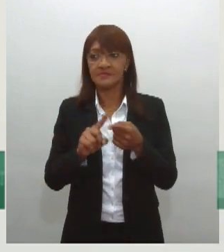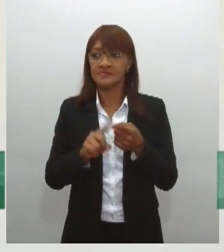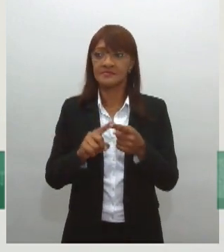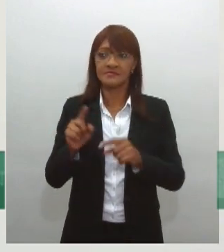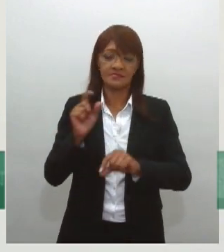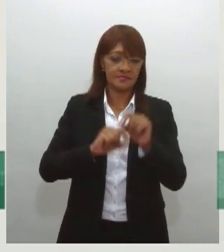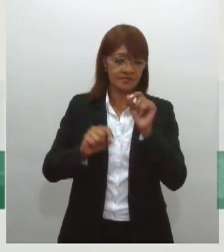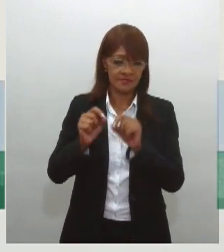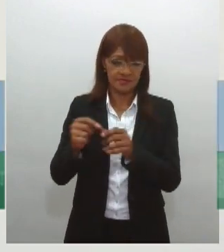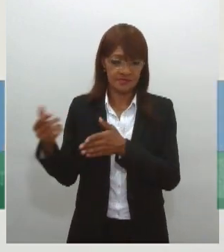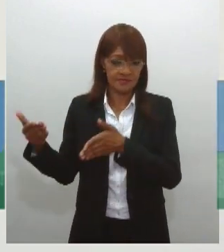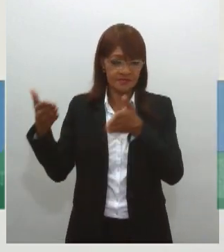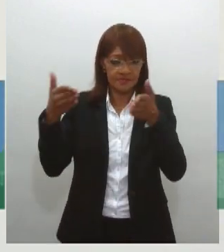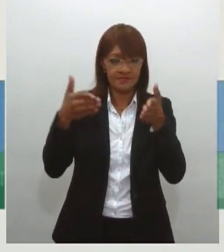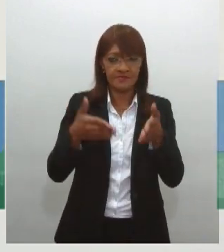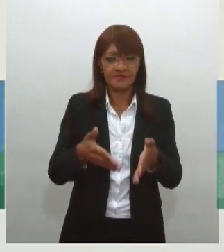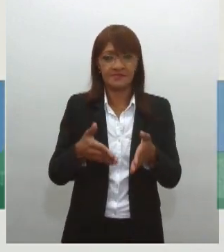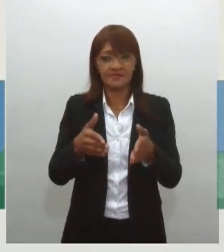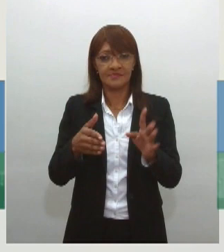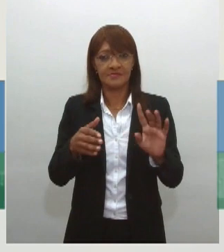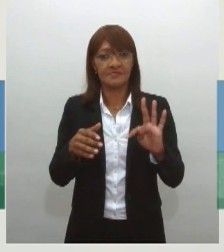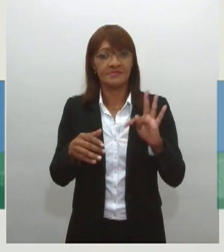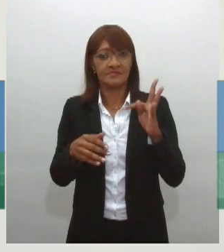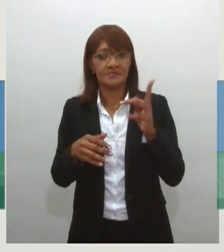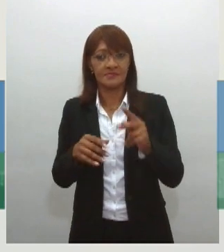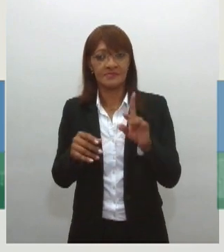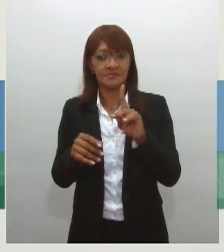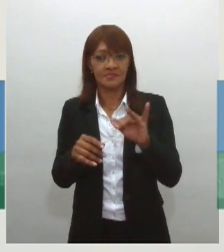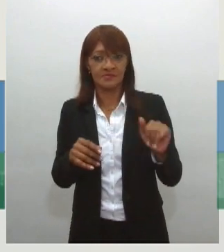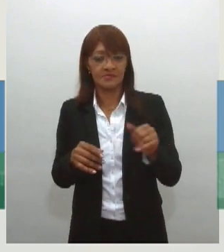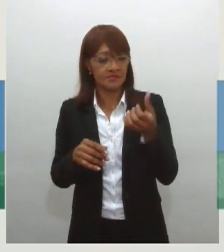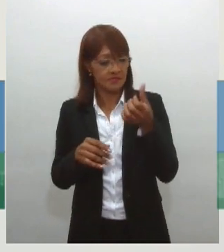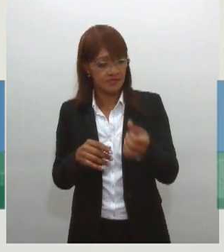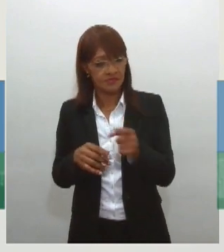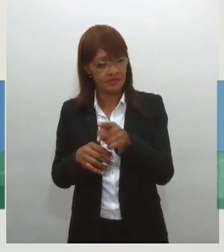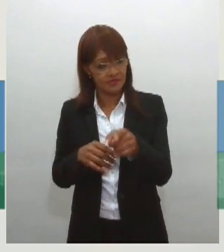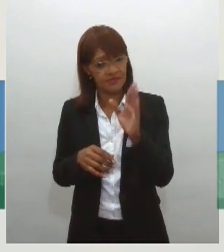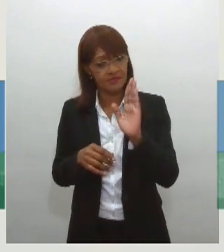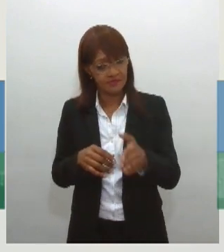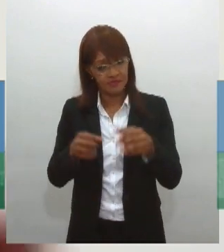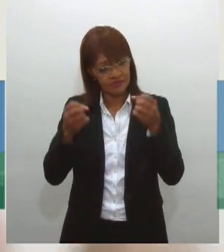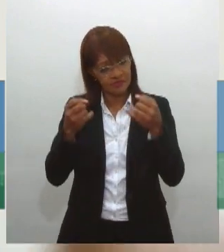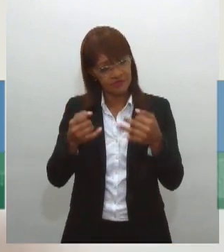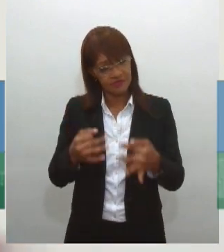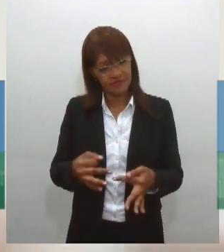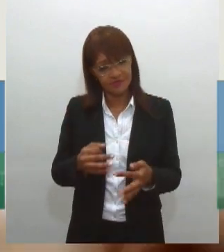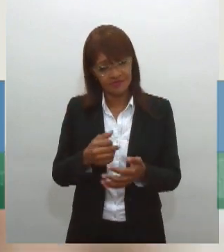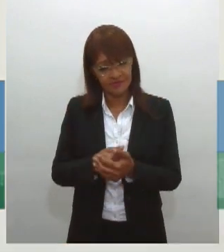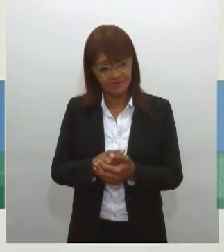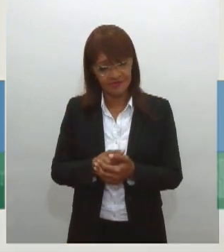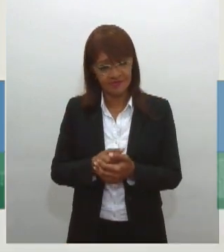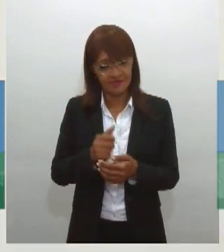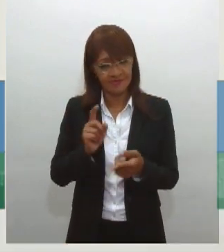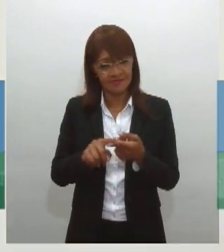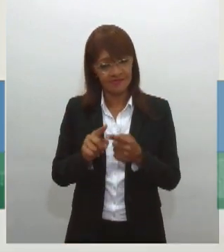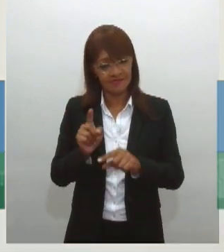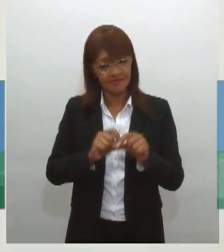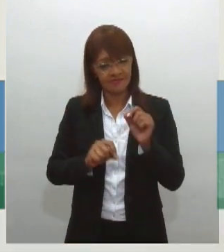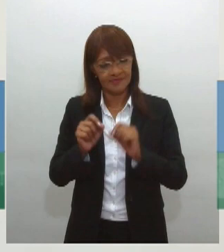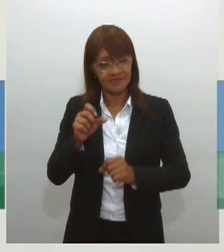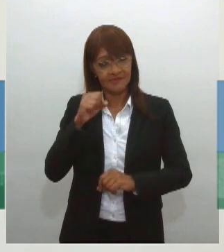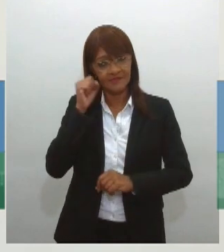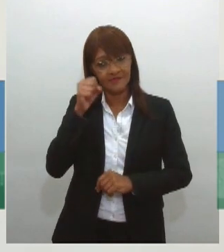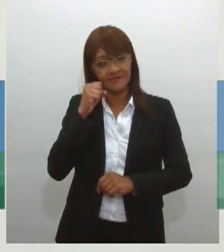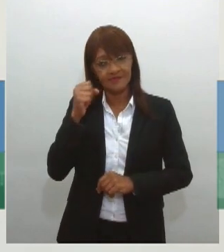Congresso Nacional no dia 6, como você já colocou aí, a aprovação no Senado Federal, né? Eu